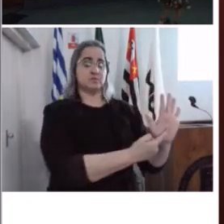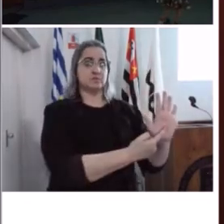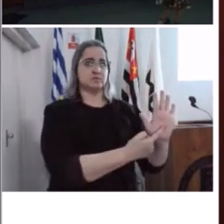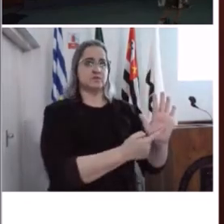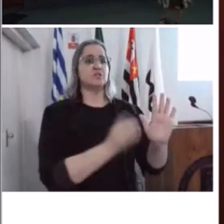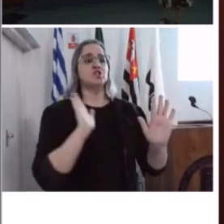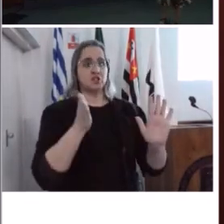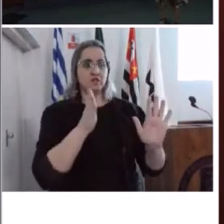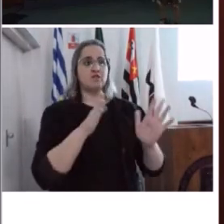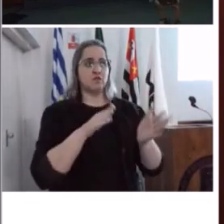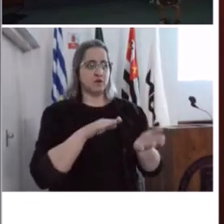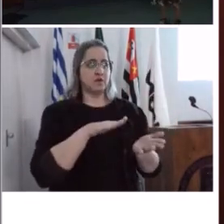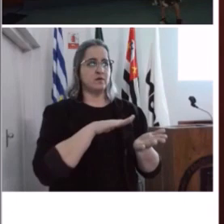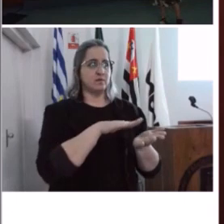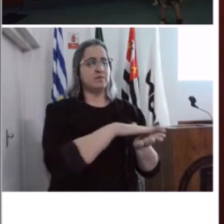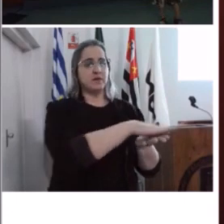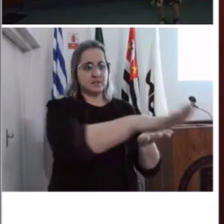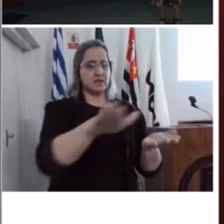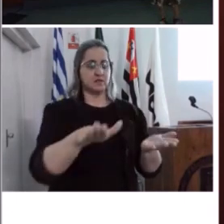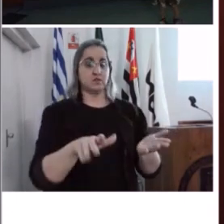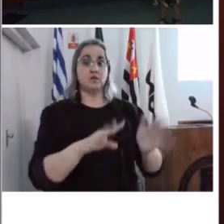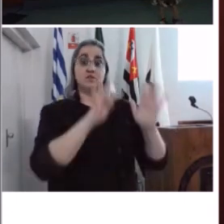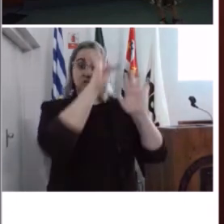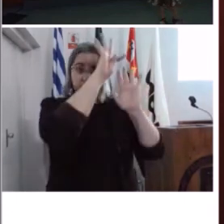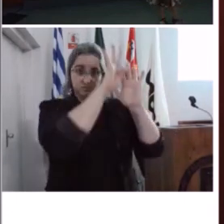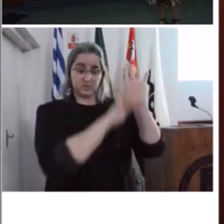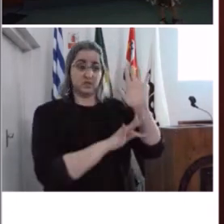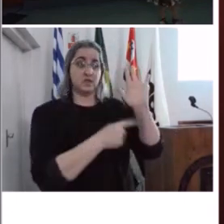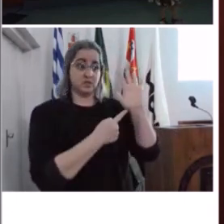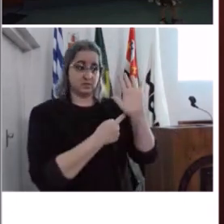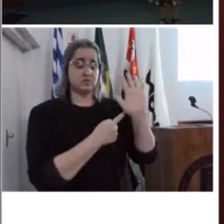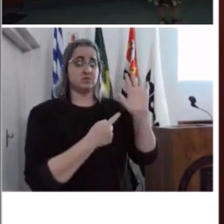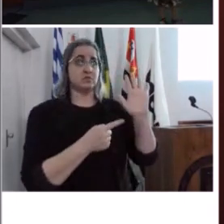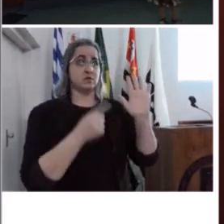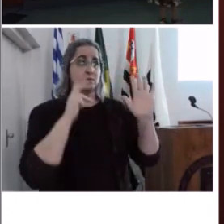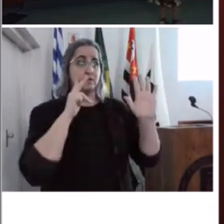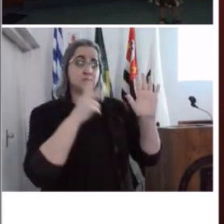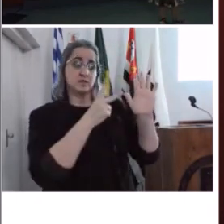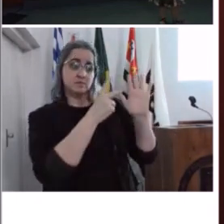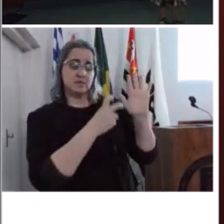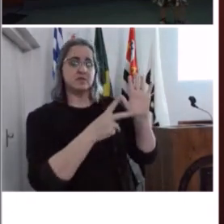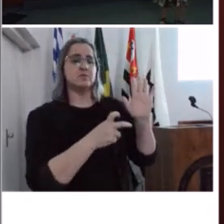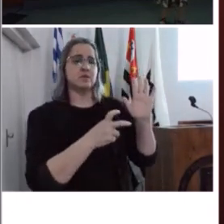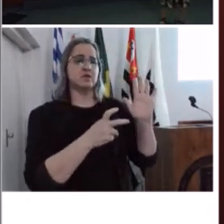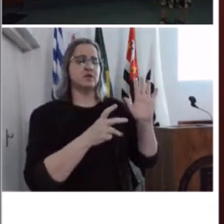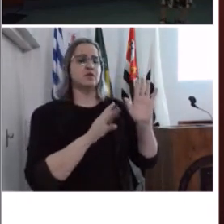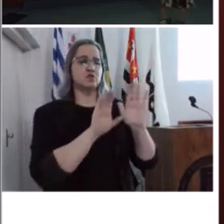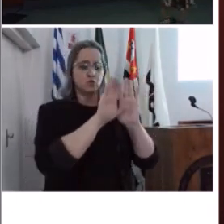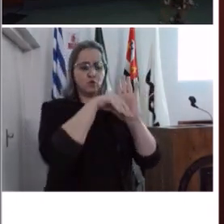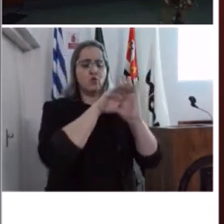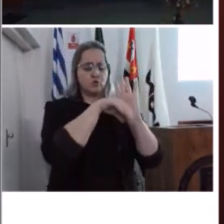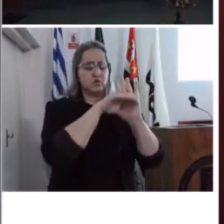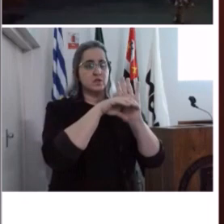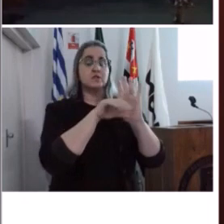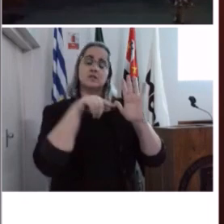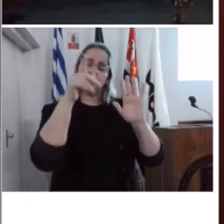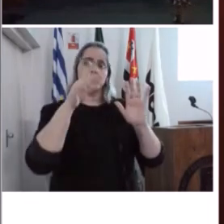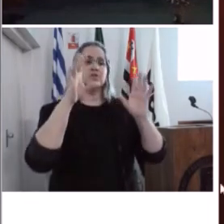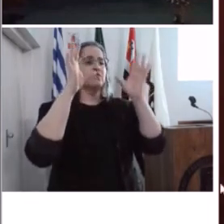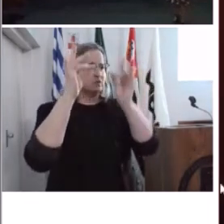recentemente. Eu vou colocar um texto, porque acho que o texto ele vai ajudar bastante no conceito, e eu vou pontuar o que